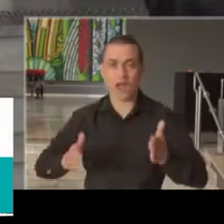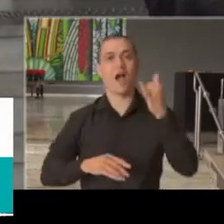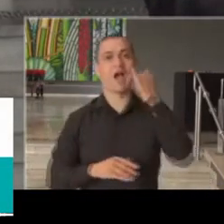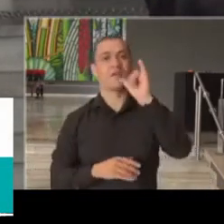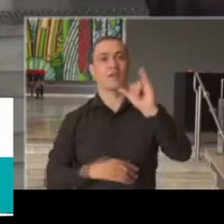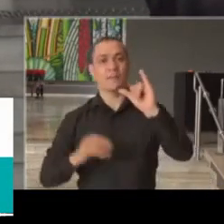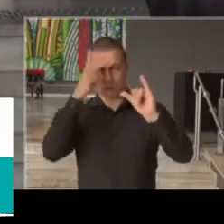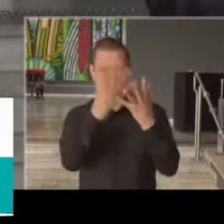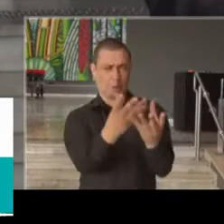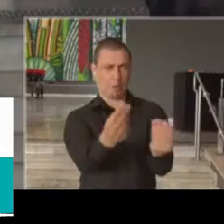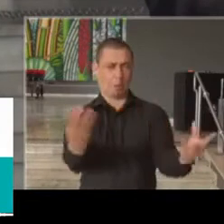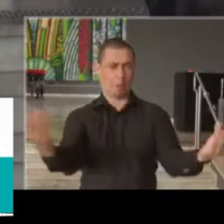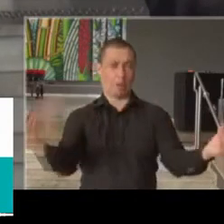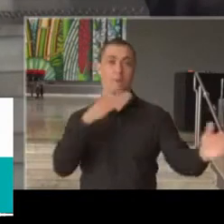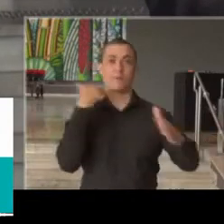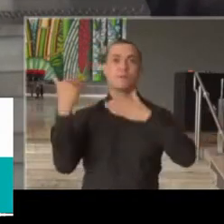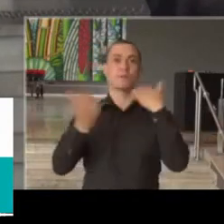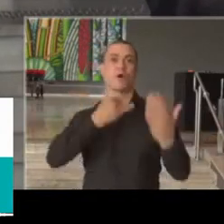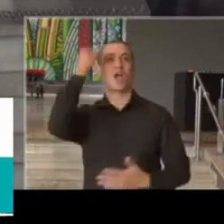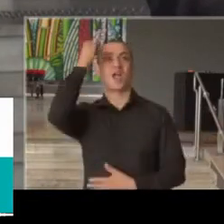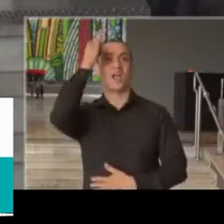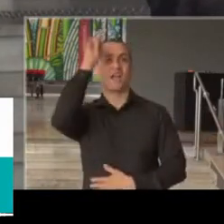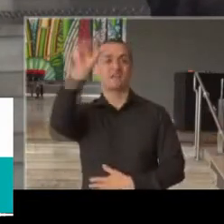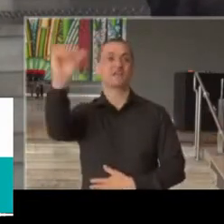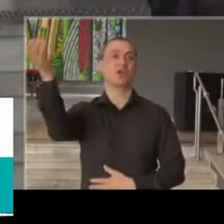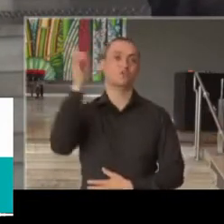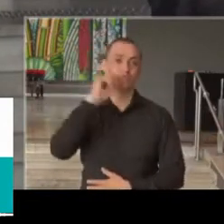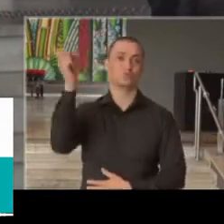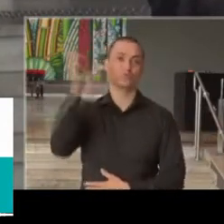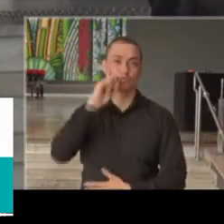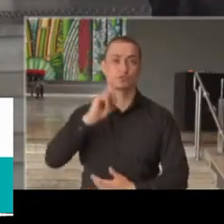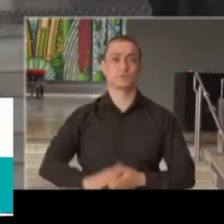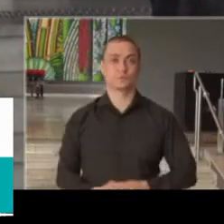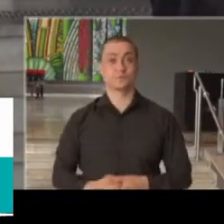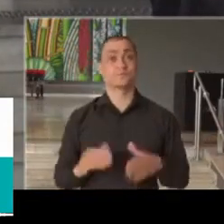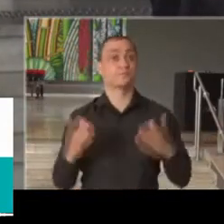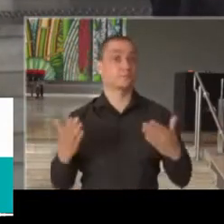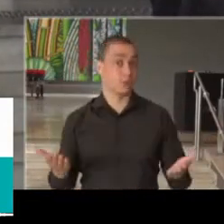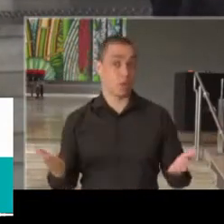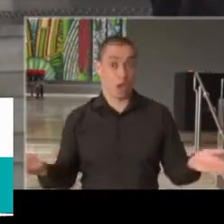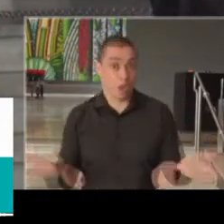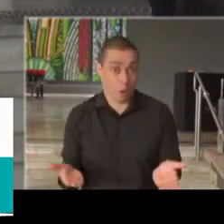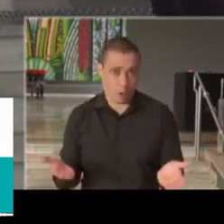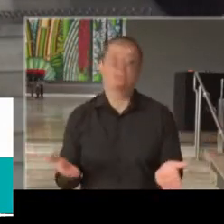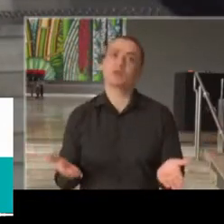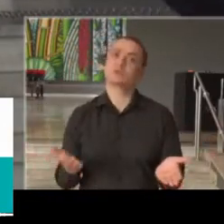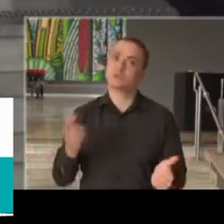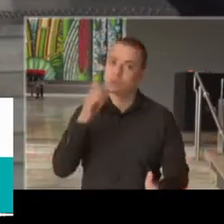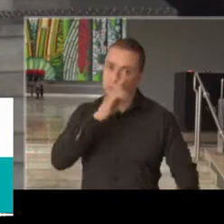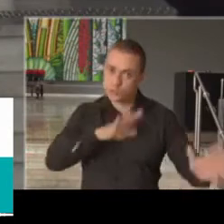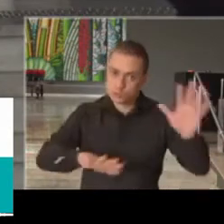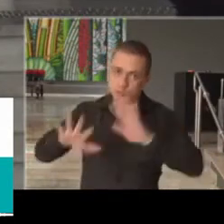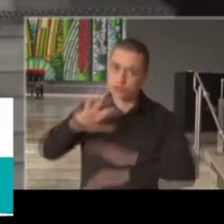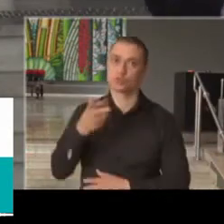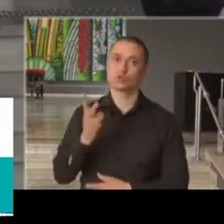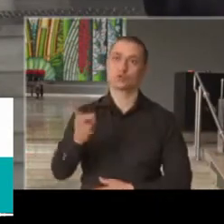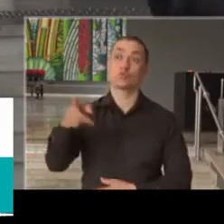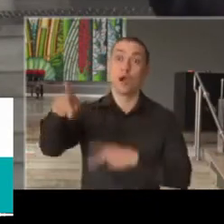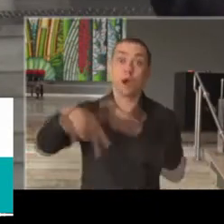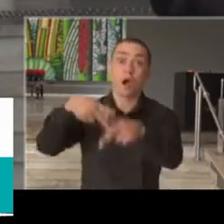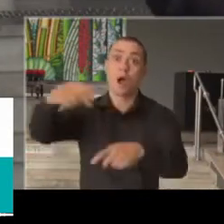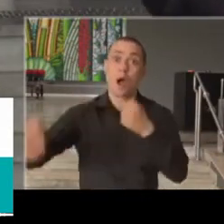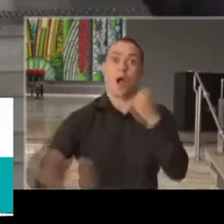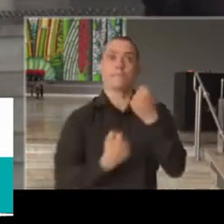centenas de vidas sejam ceifadas a cada dia. Enquanto isso, precisamos do apoio da população nos